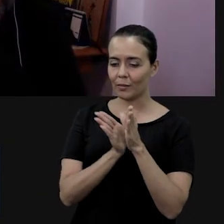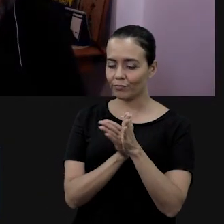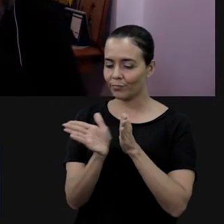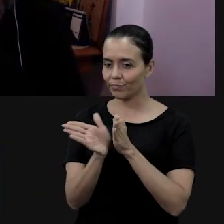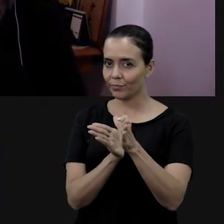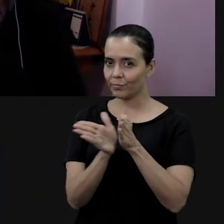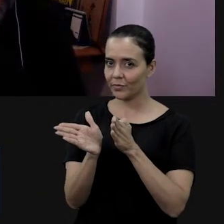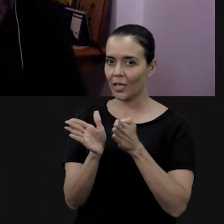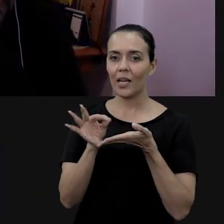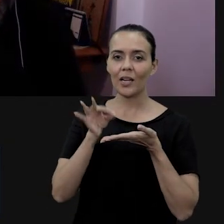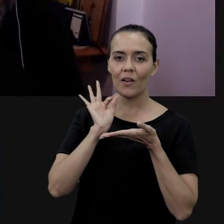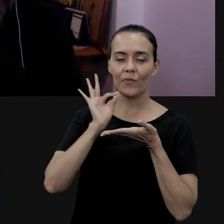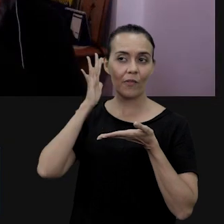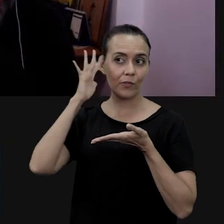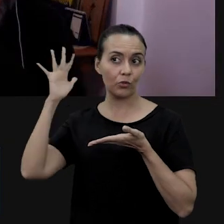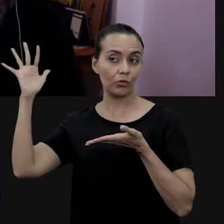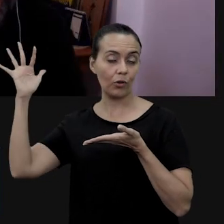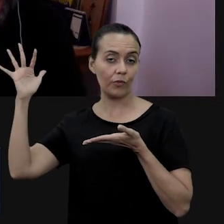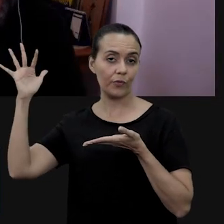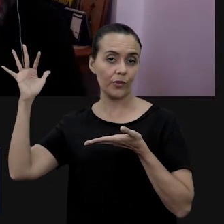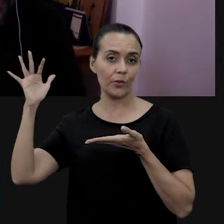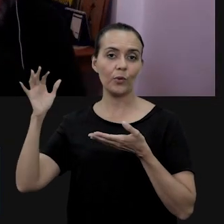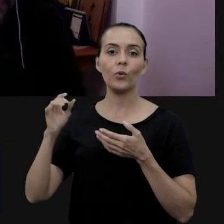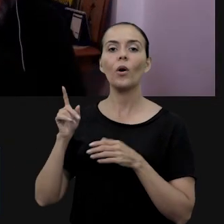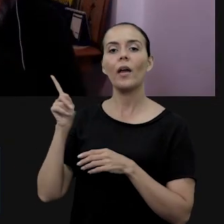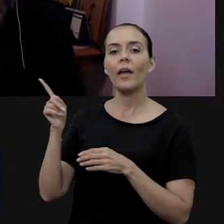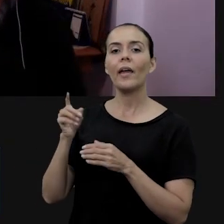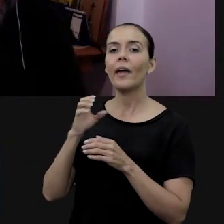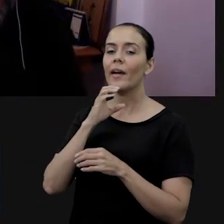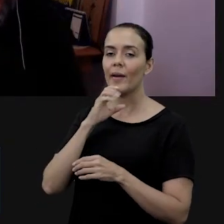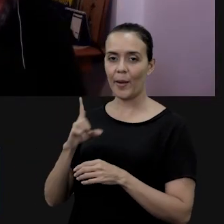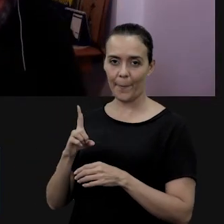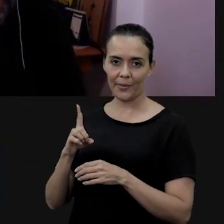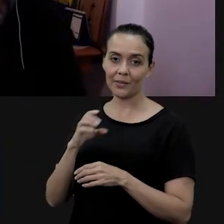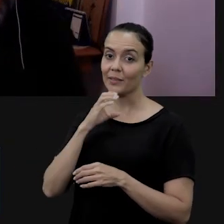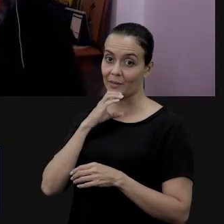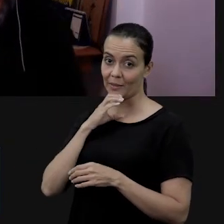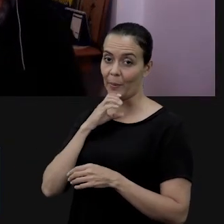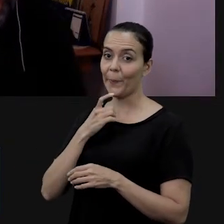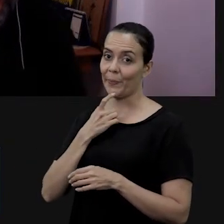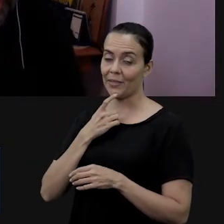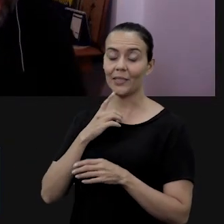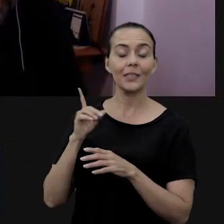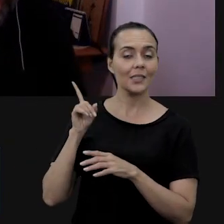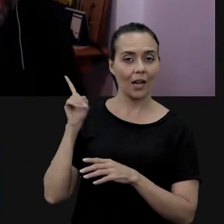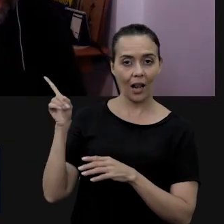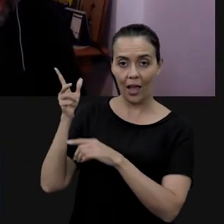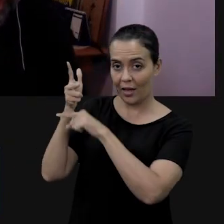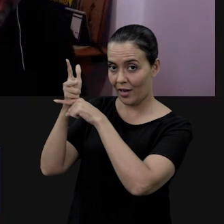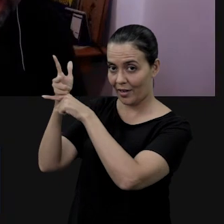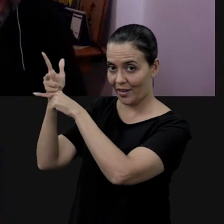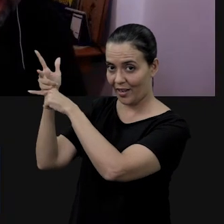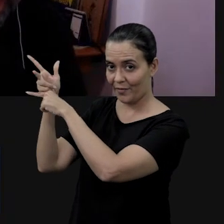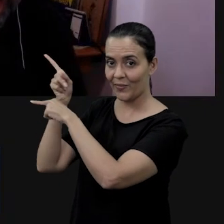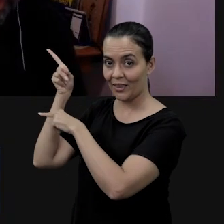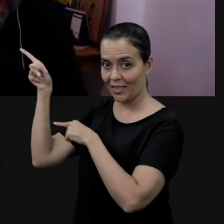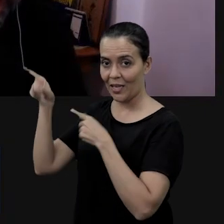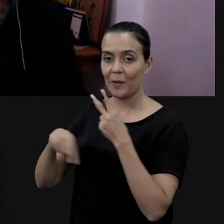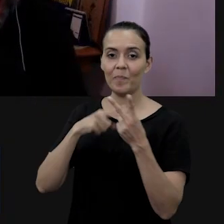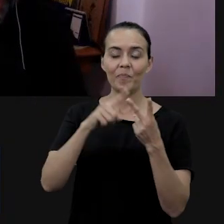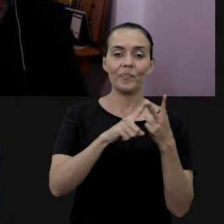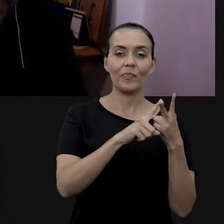Café Filosófico, que houve pensadores. O Café Filosófico é gravado lá em Campinas, eu sou o diretor de cena lá de